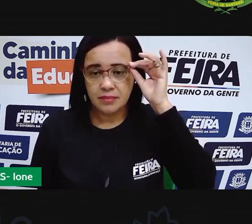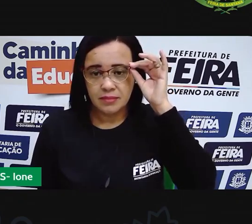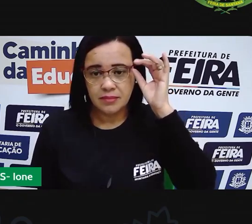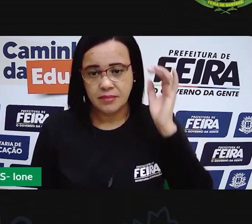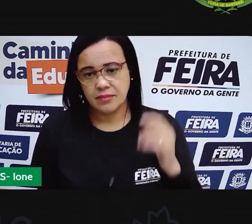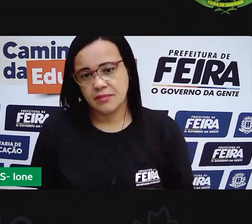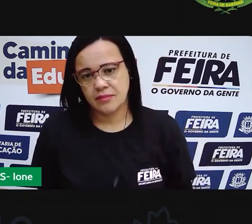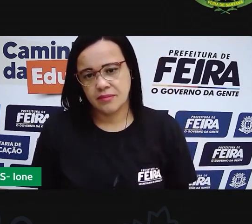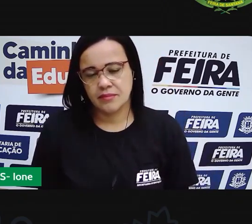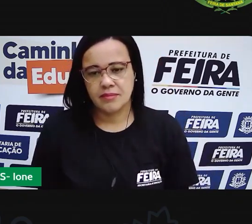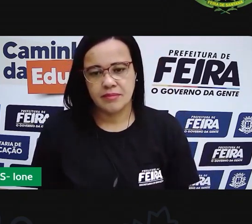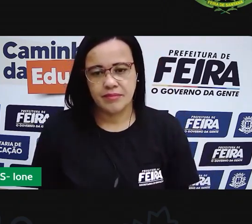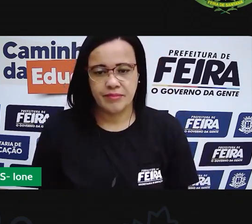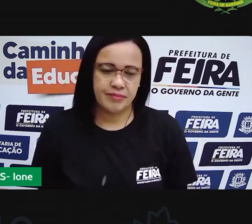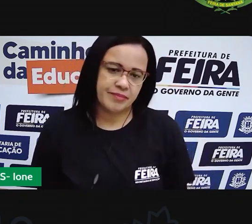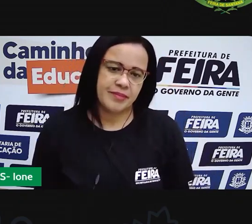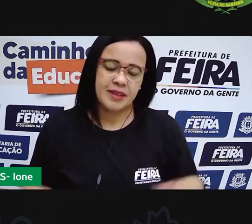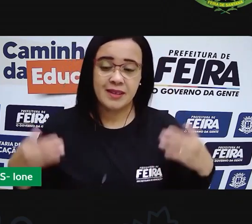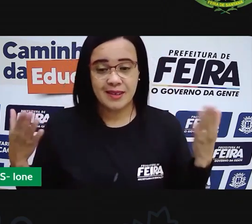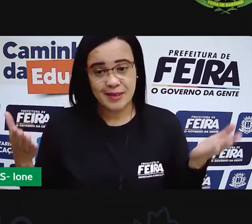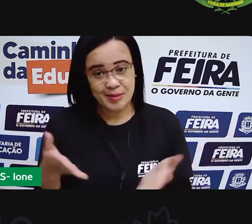iguais, 4 lados.